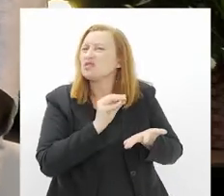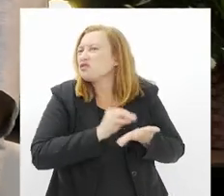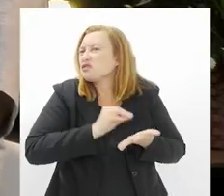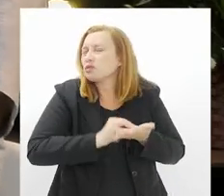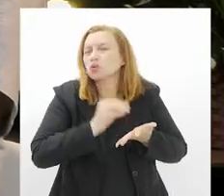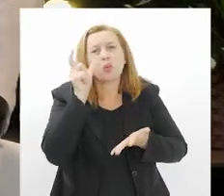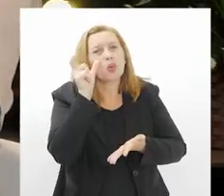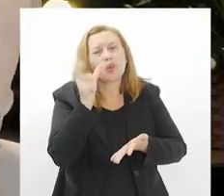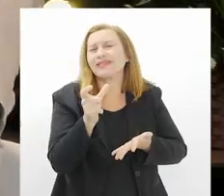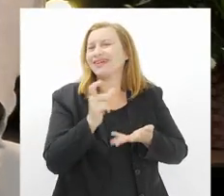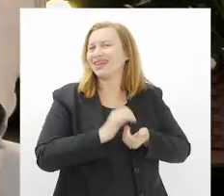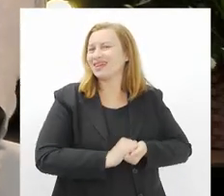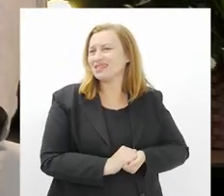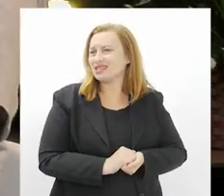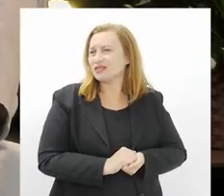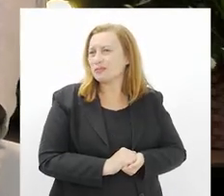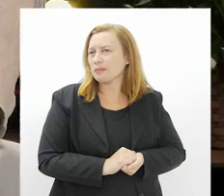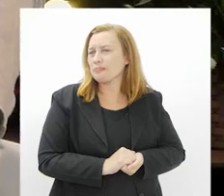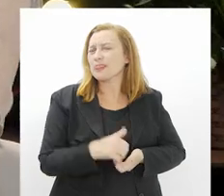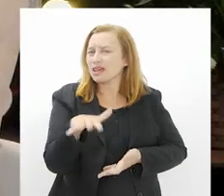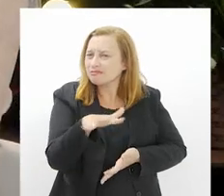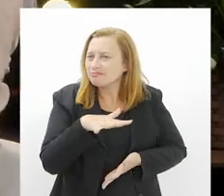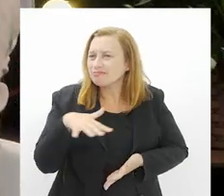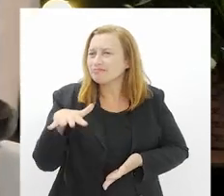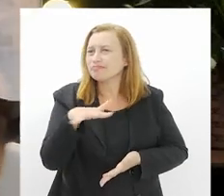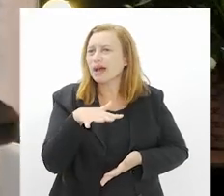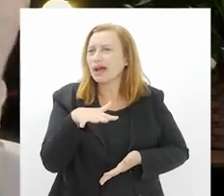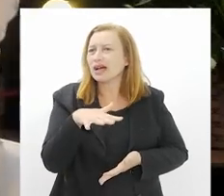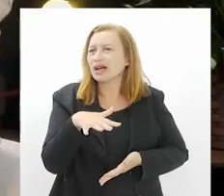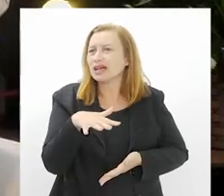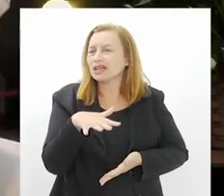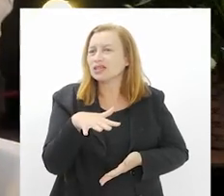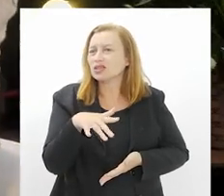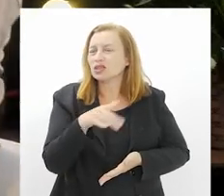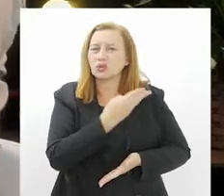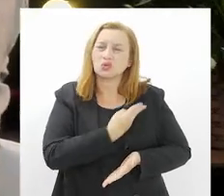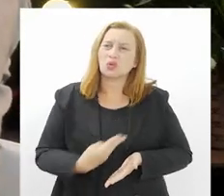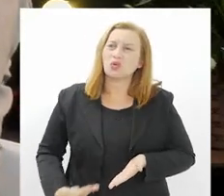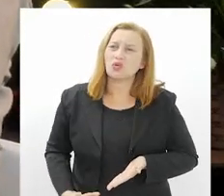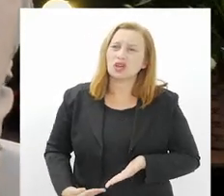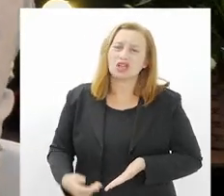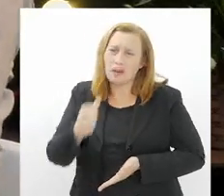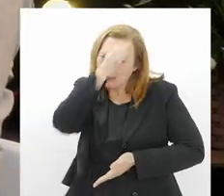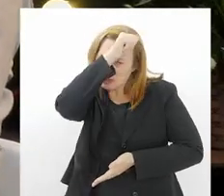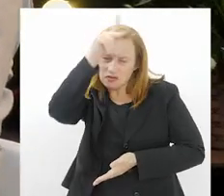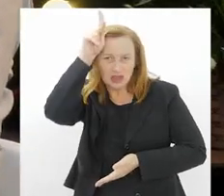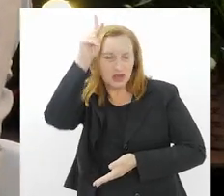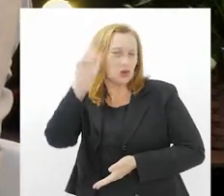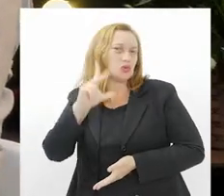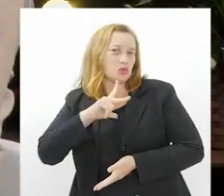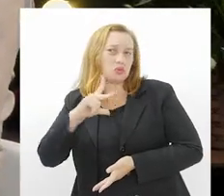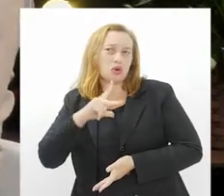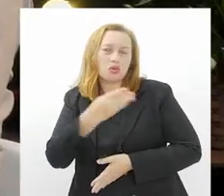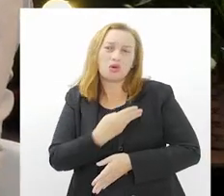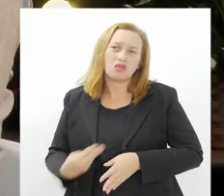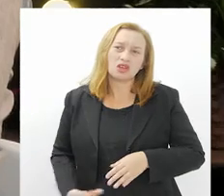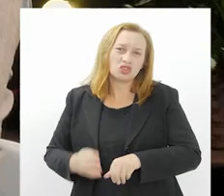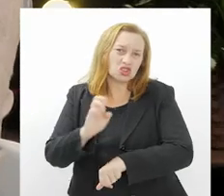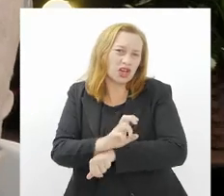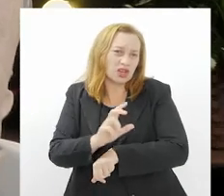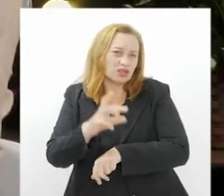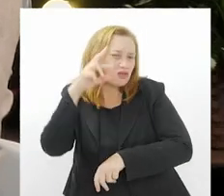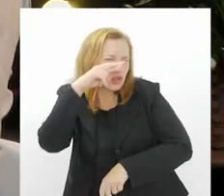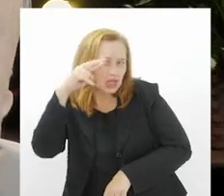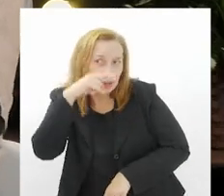faltou o interesse da área ali governamental, seja da prefeitura, do próprio governo do estado, da